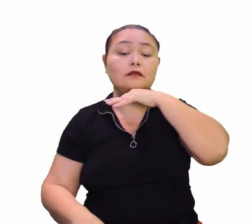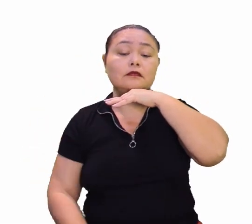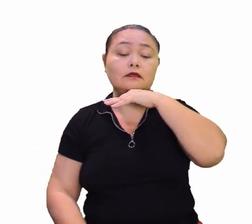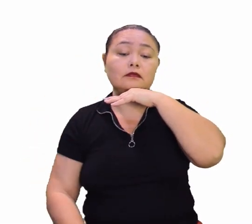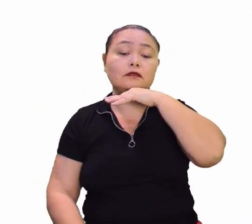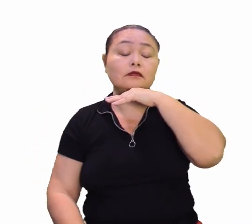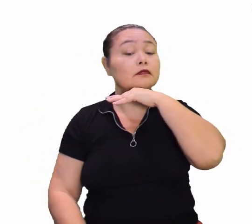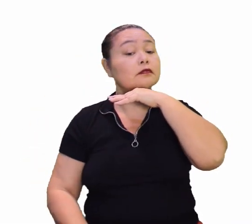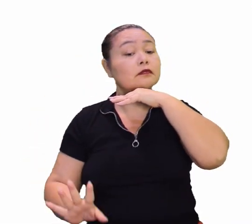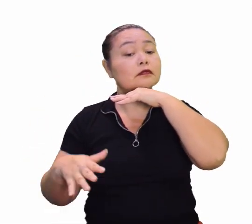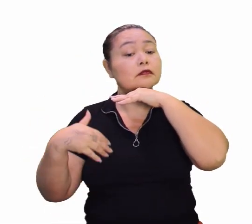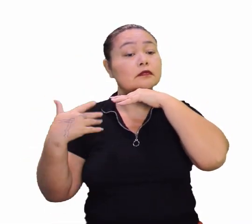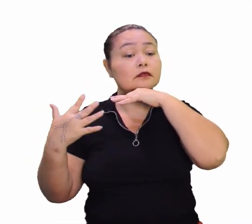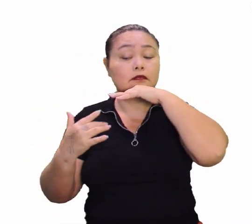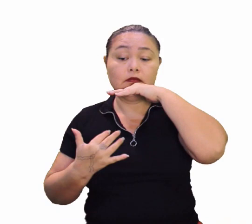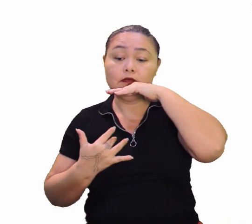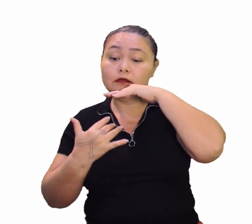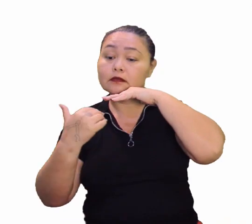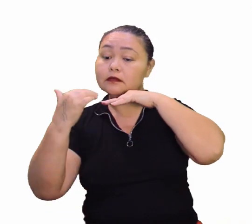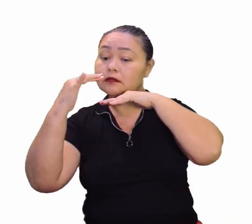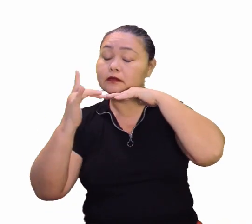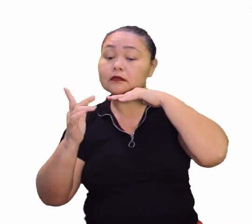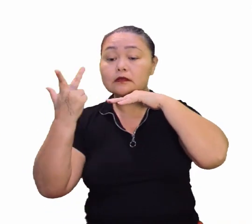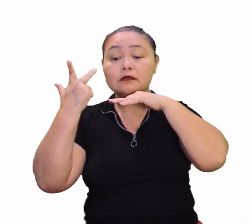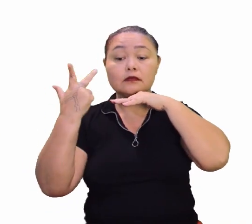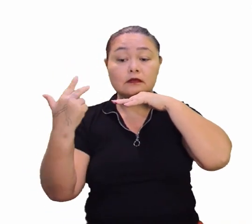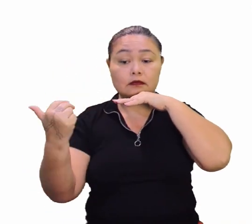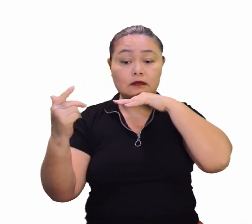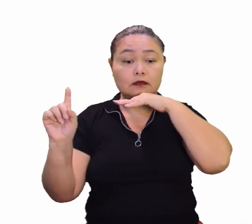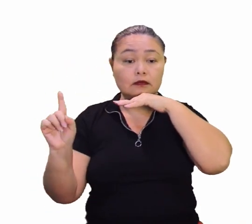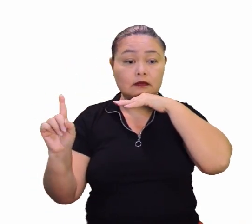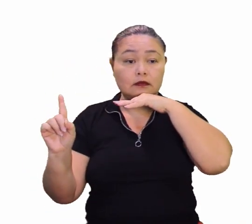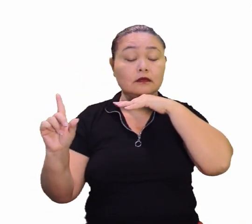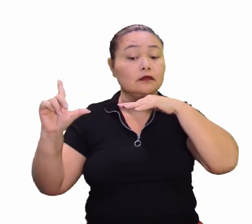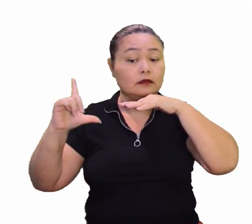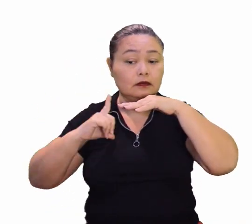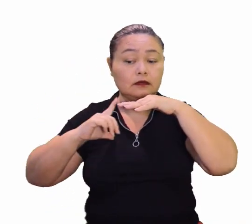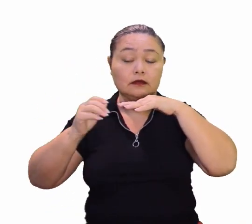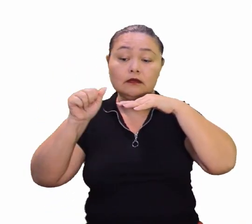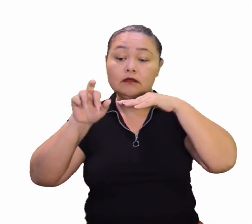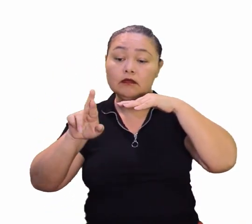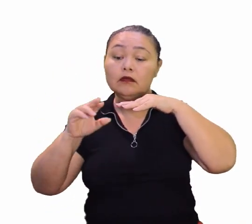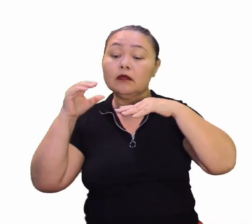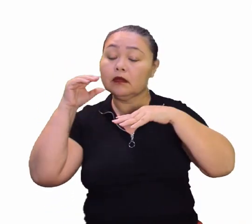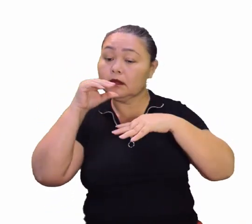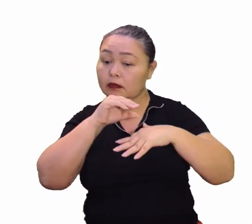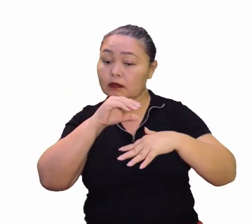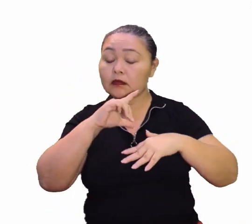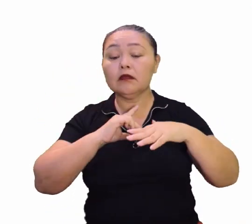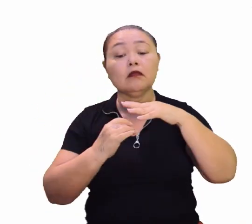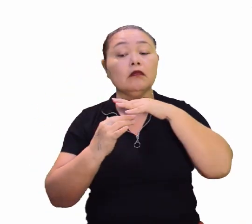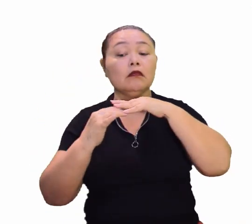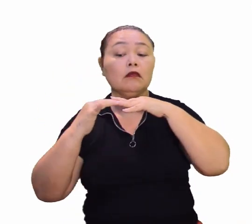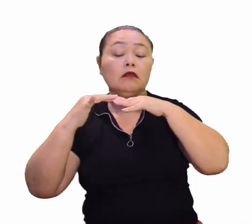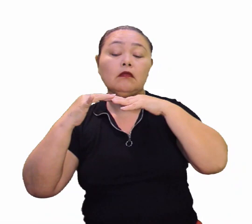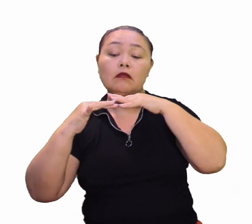E enquanto que no fluxo normal, aqui embaixo, vai ter o ar quente que vai